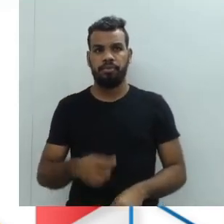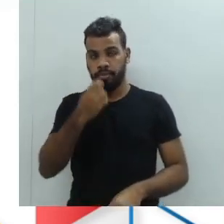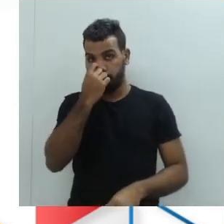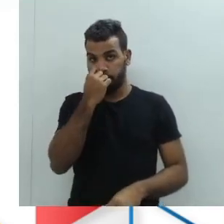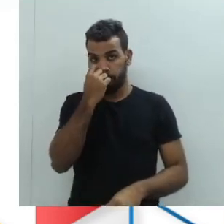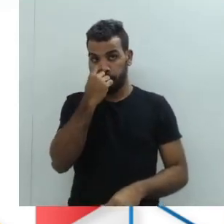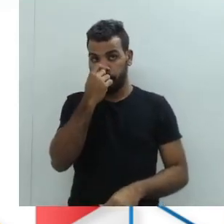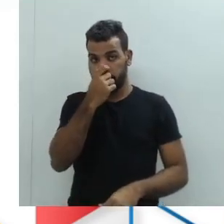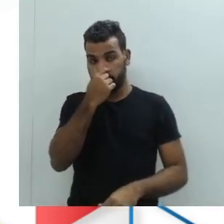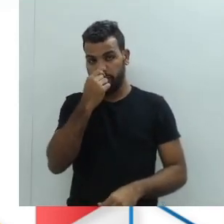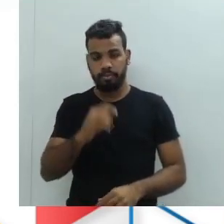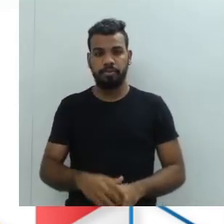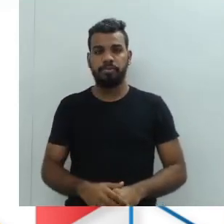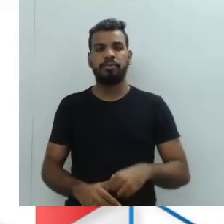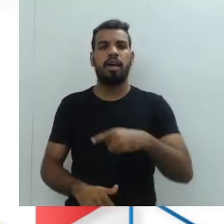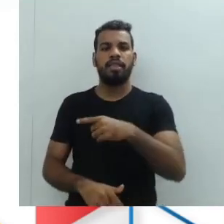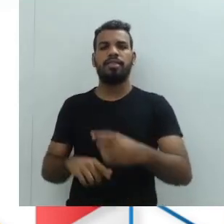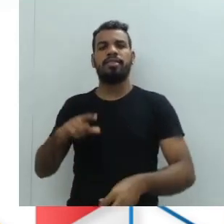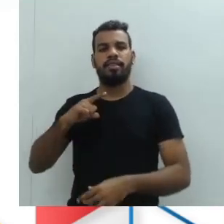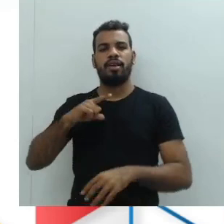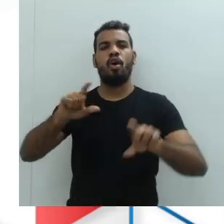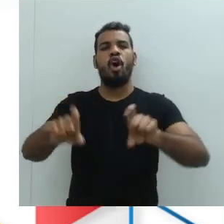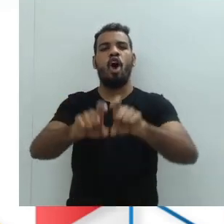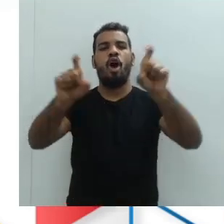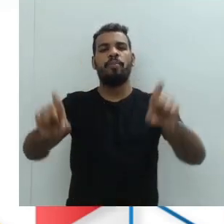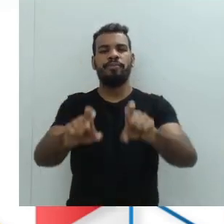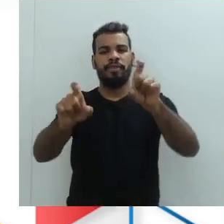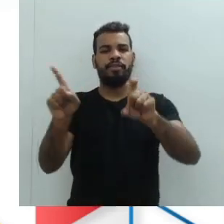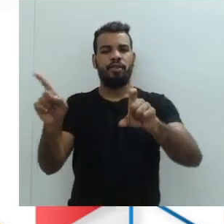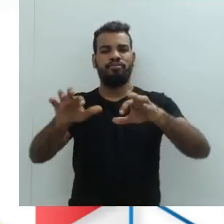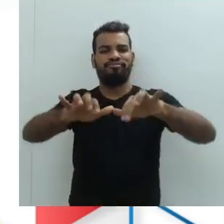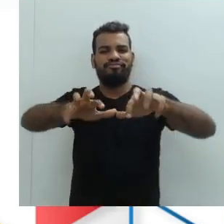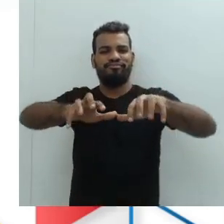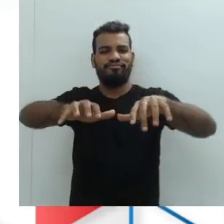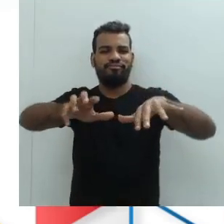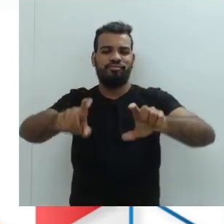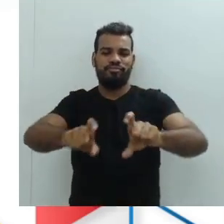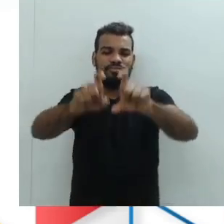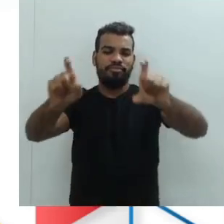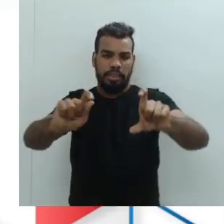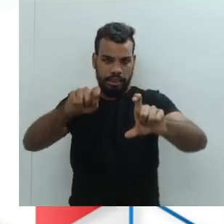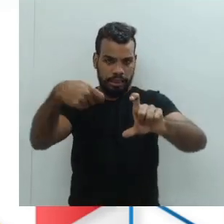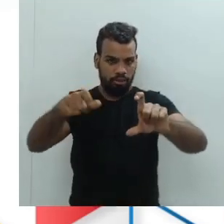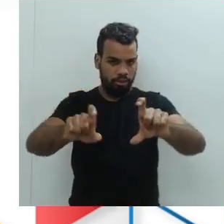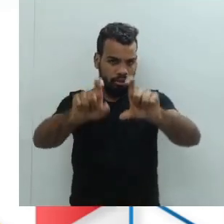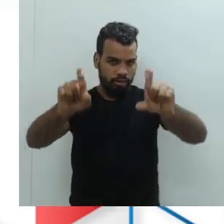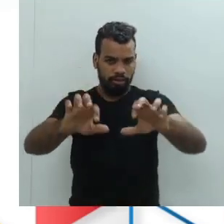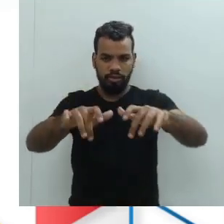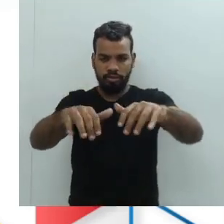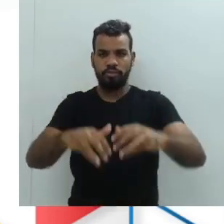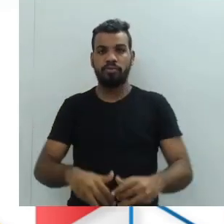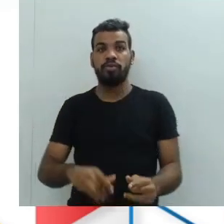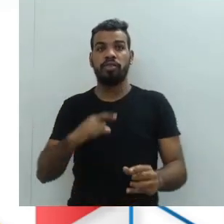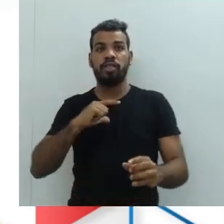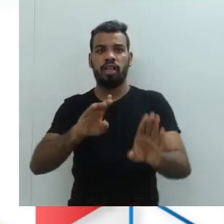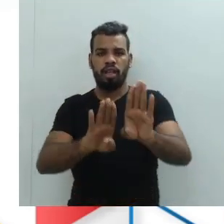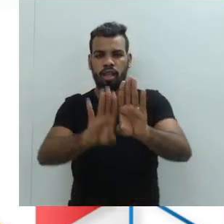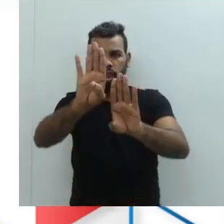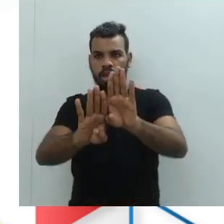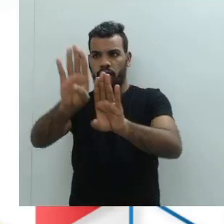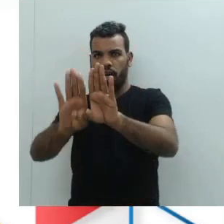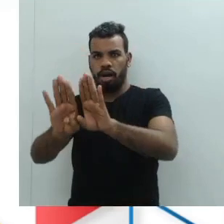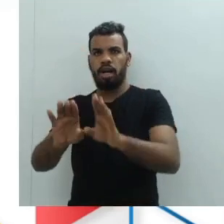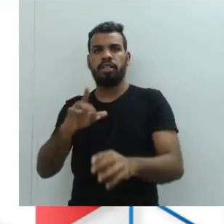Gráfico construído pelo Excel. Ó. Veja aí que você tem um gráfico em 3 formatos diferentes, assim, são 3 colunas, né?